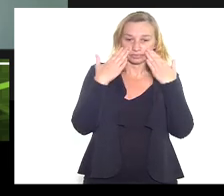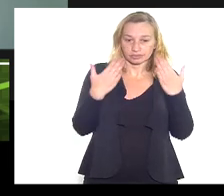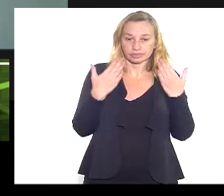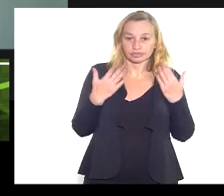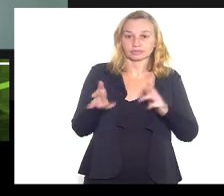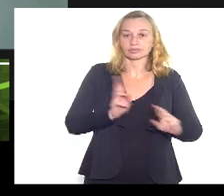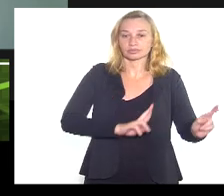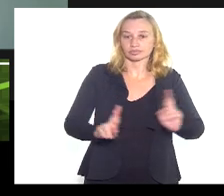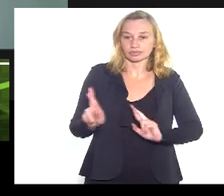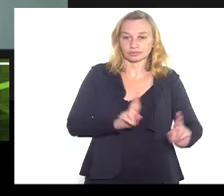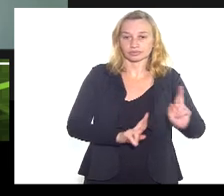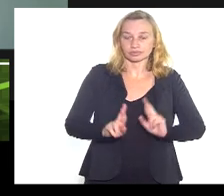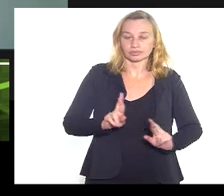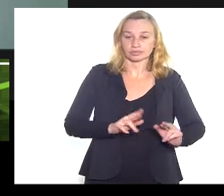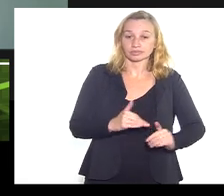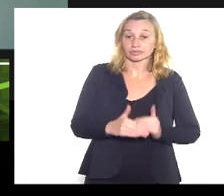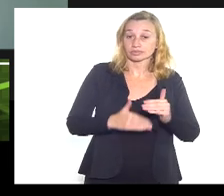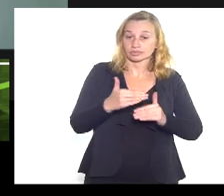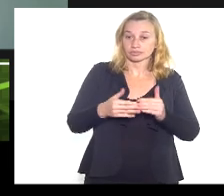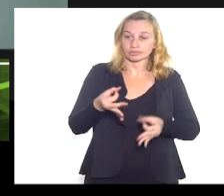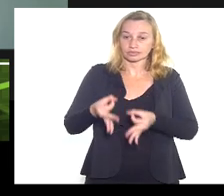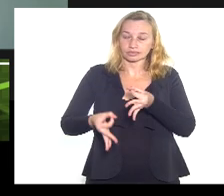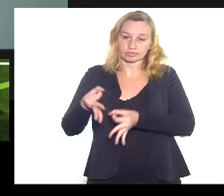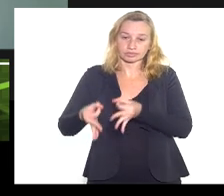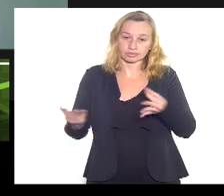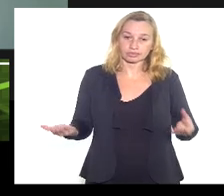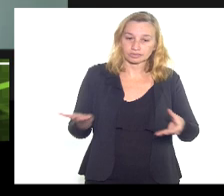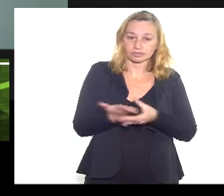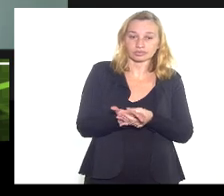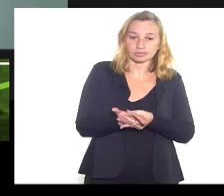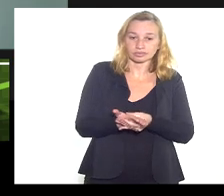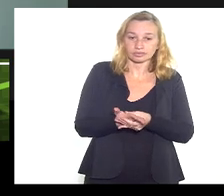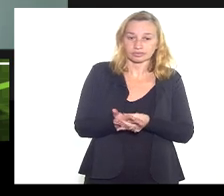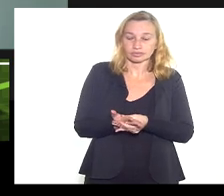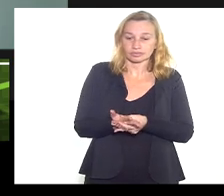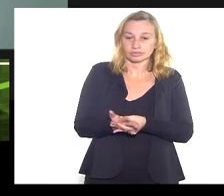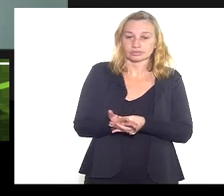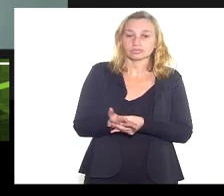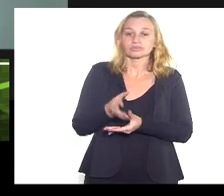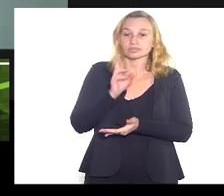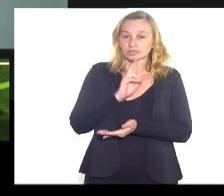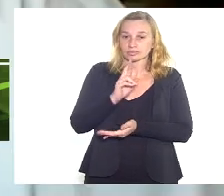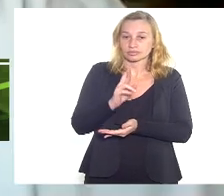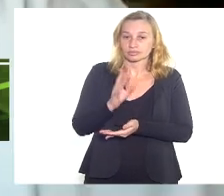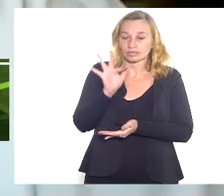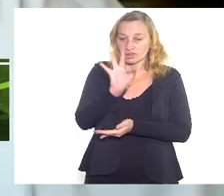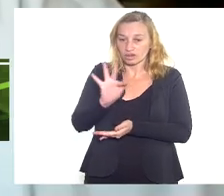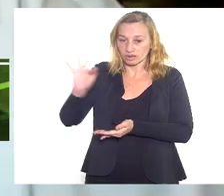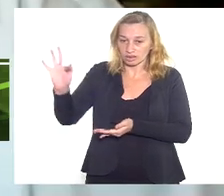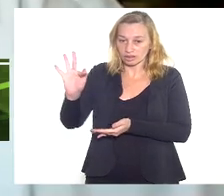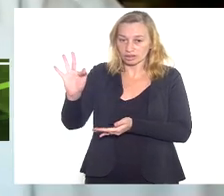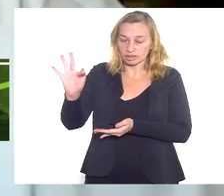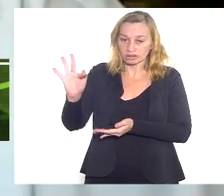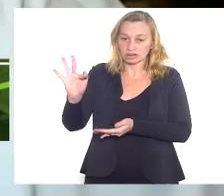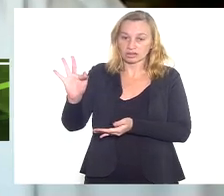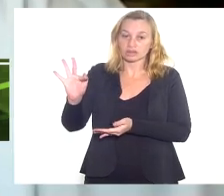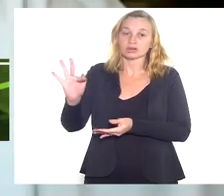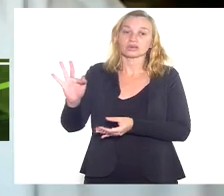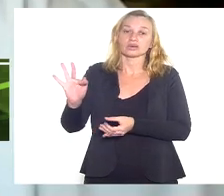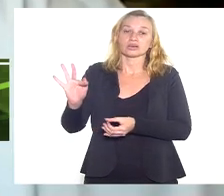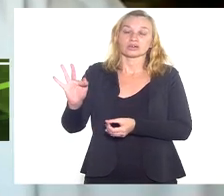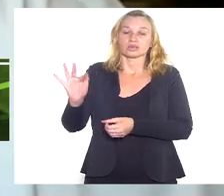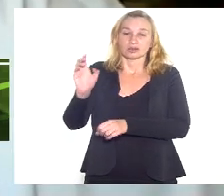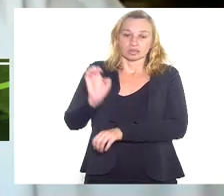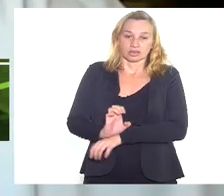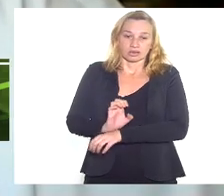relação de processos judiciais que respondem à Justiça Federal e Estadual na área tributária e ambiental e também